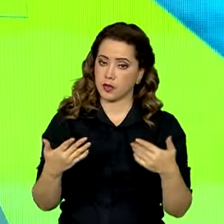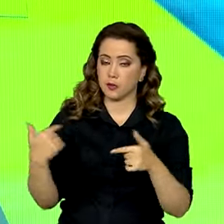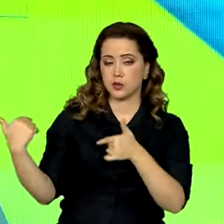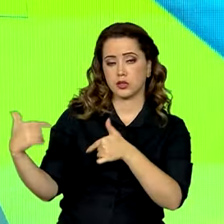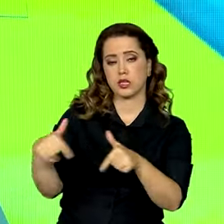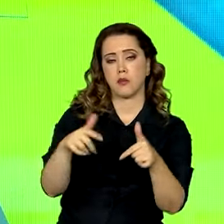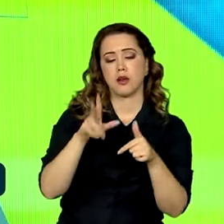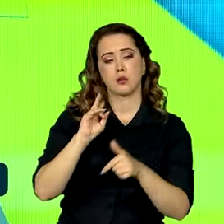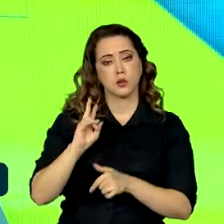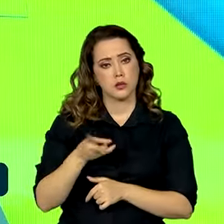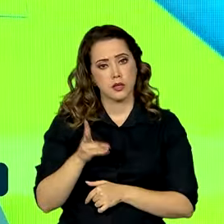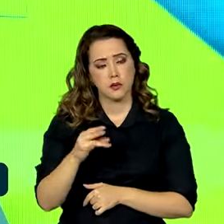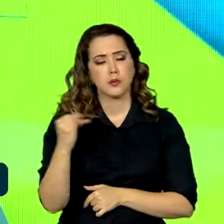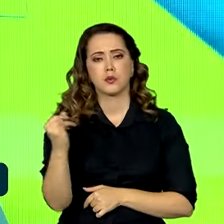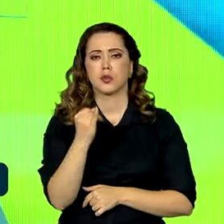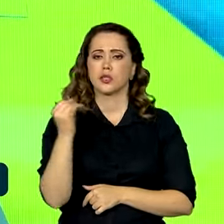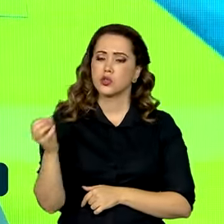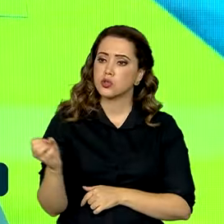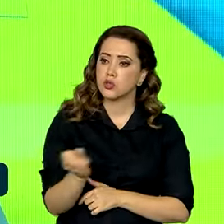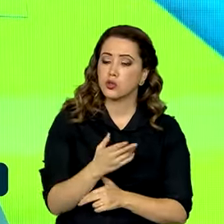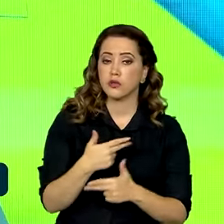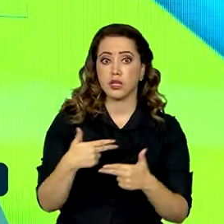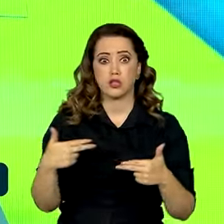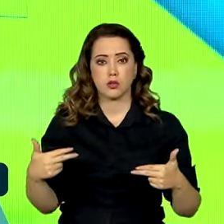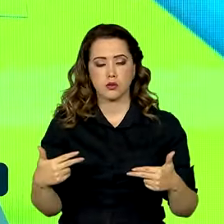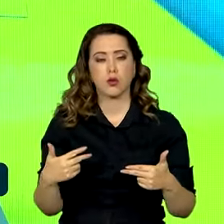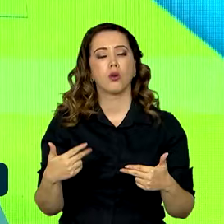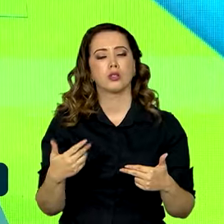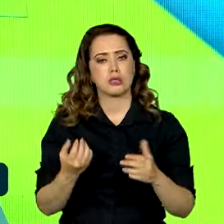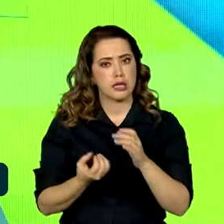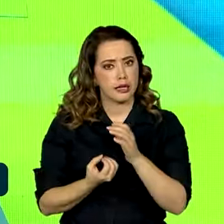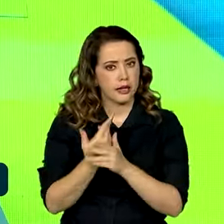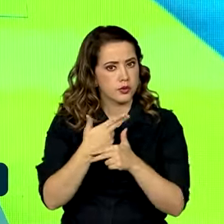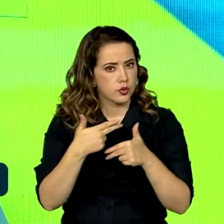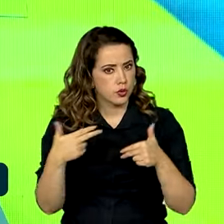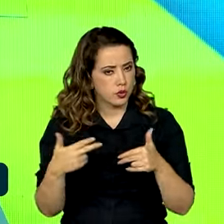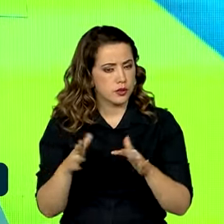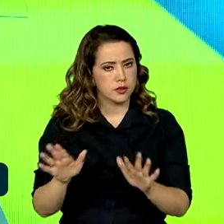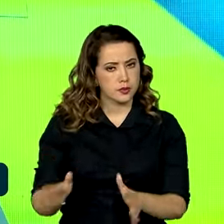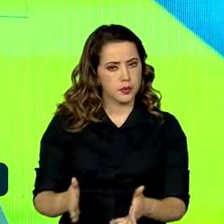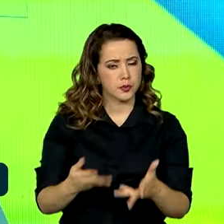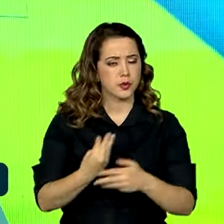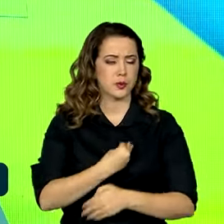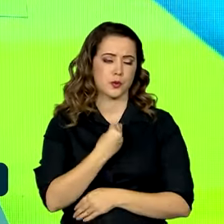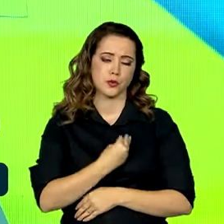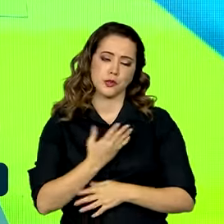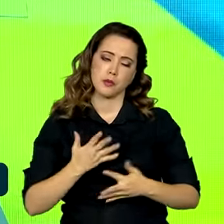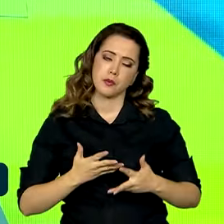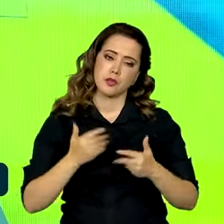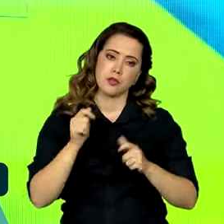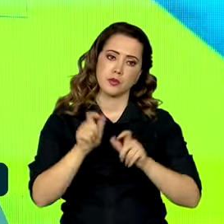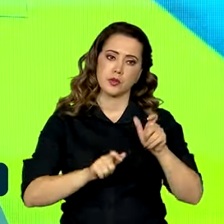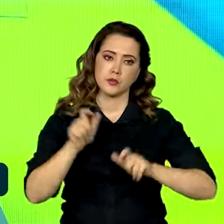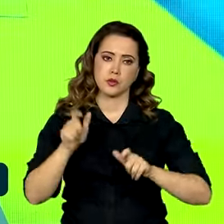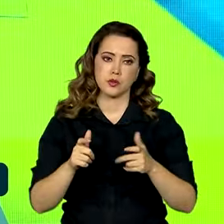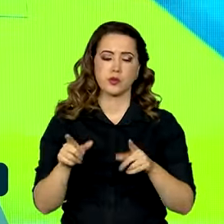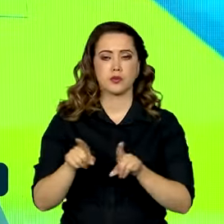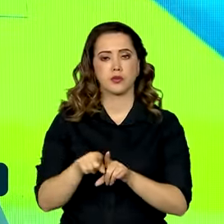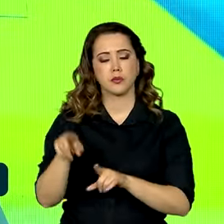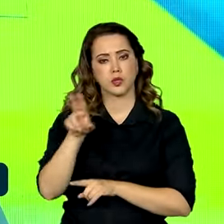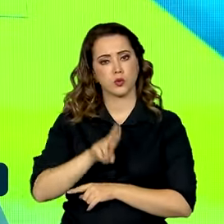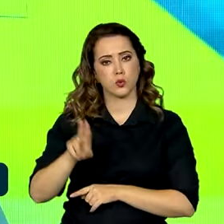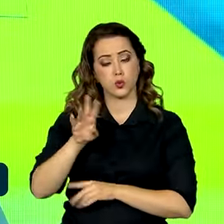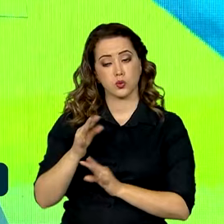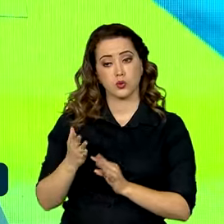atuação imprescindível na inovação em produtos, na promoção de uma vida melhor para as pessoas e no uso